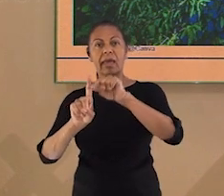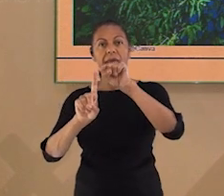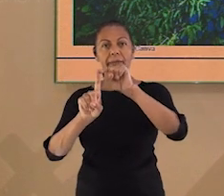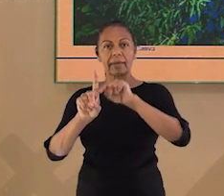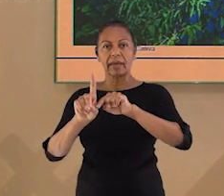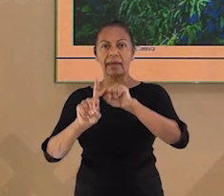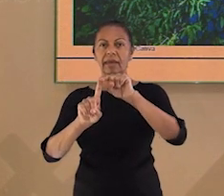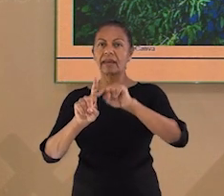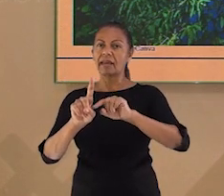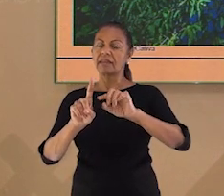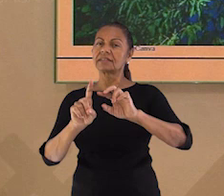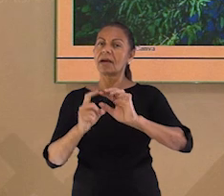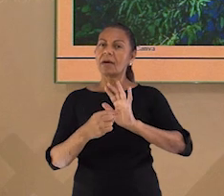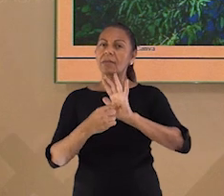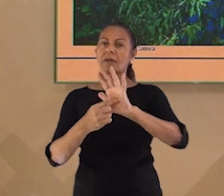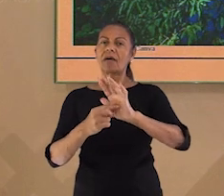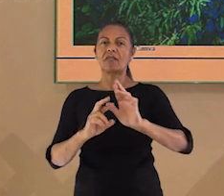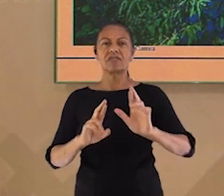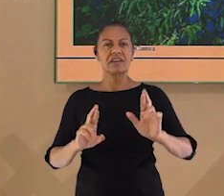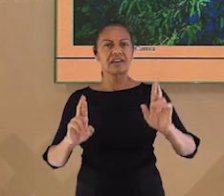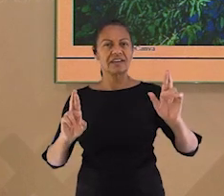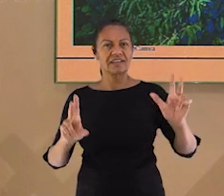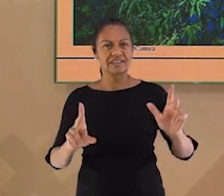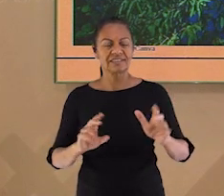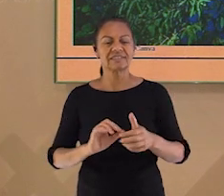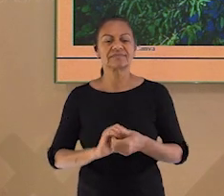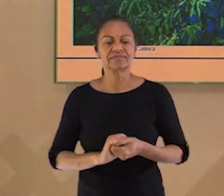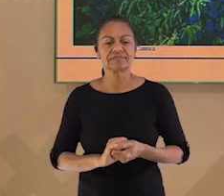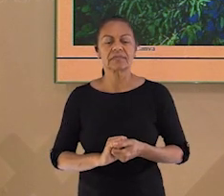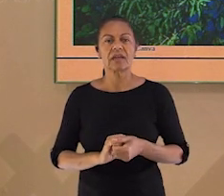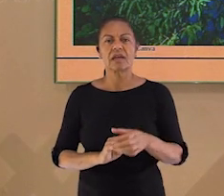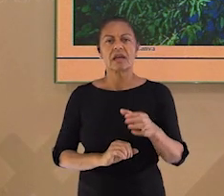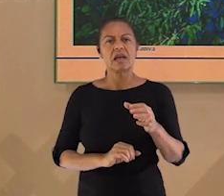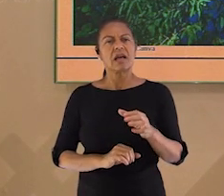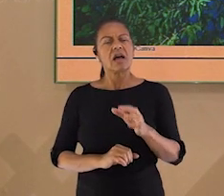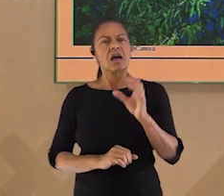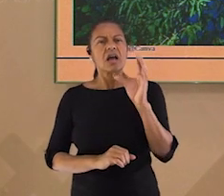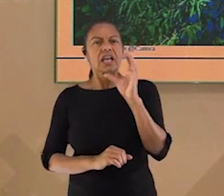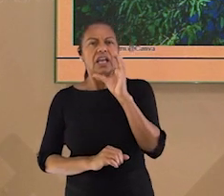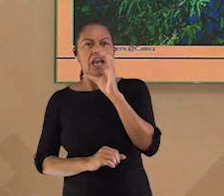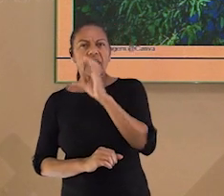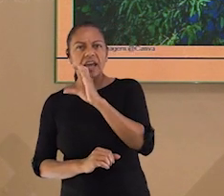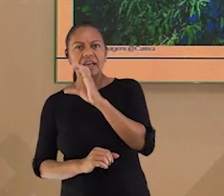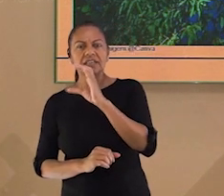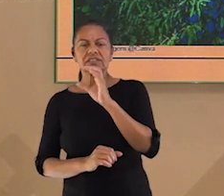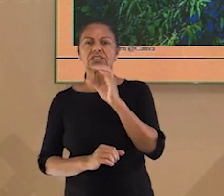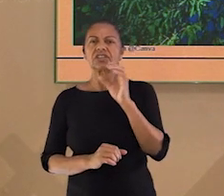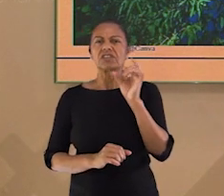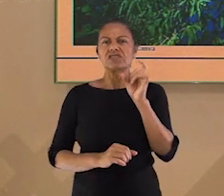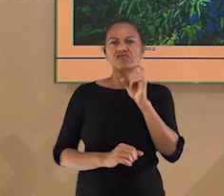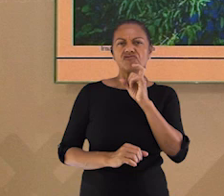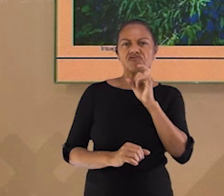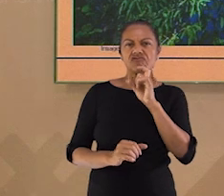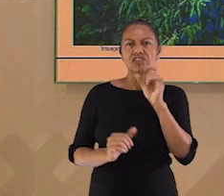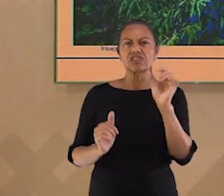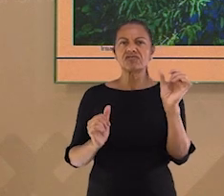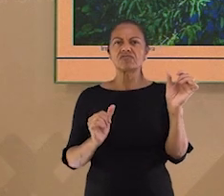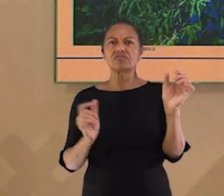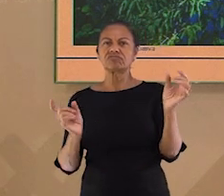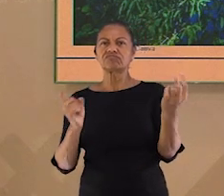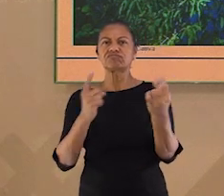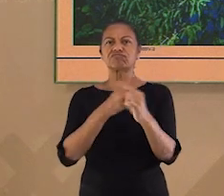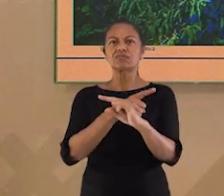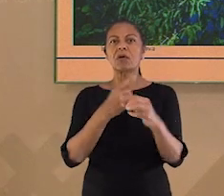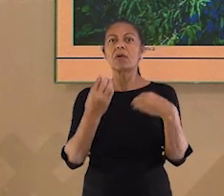temperatura existente entre eles. Bom, sempre do corpo mais quente para o corpo mais frio. Por exemplo,